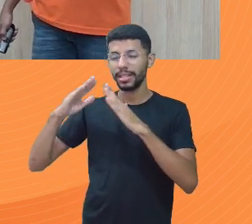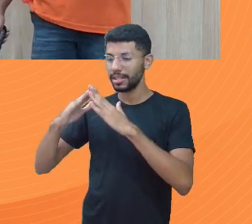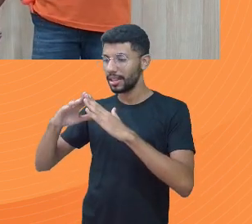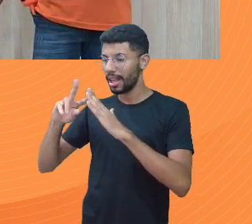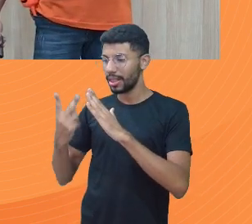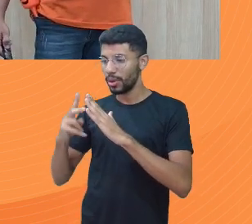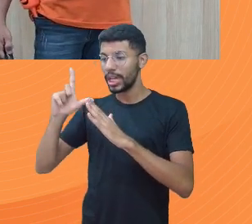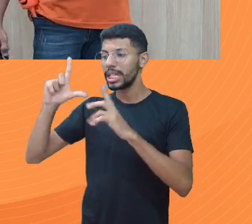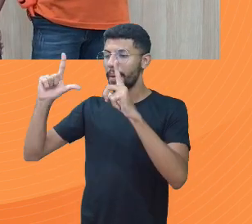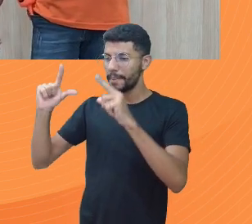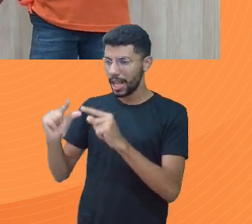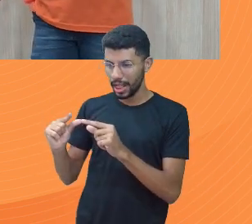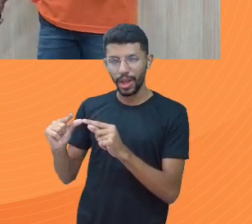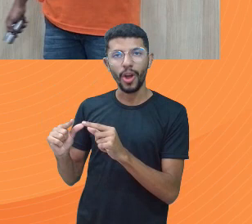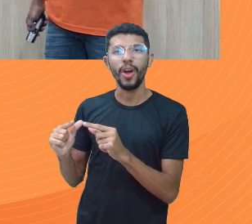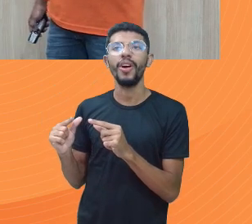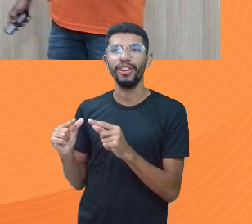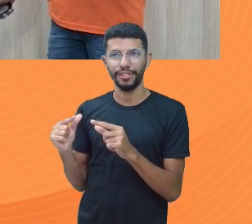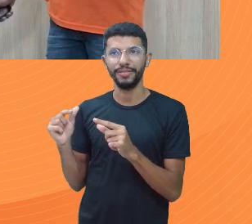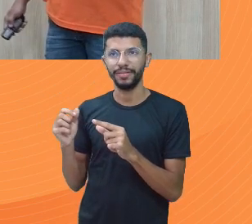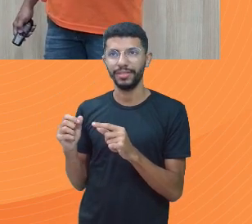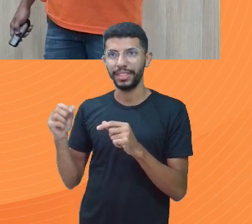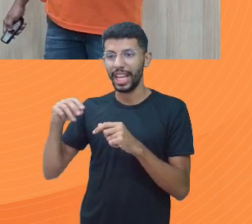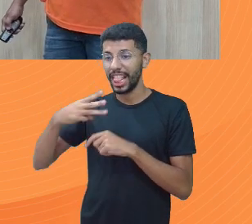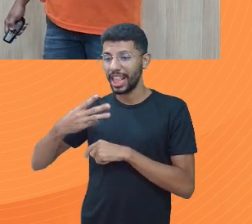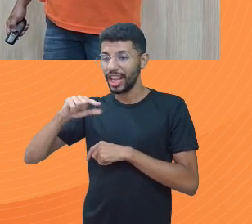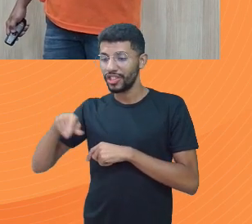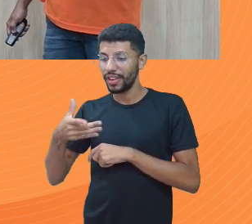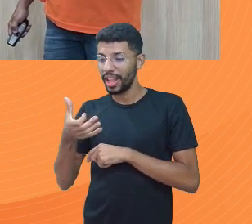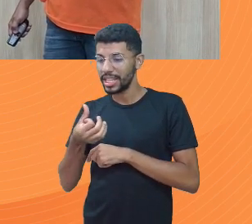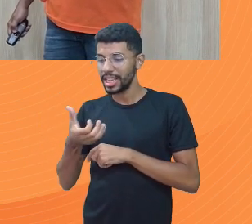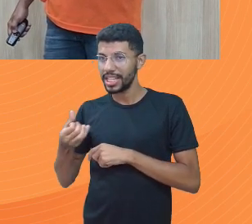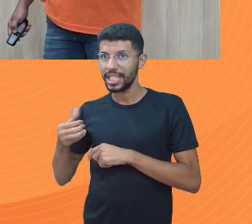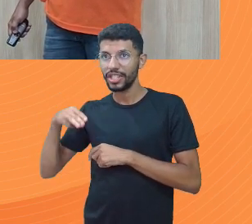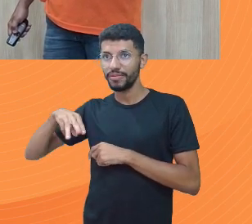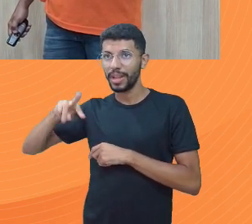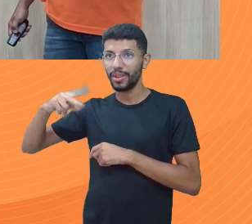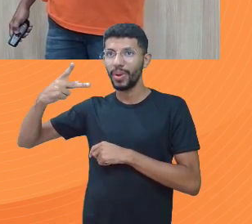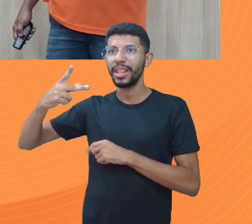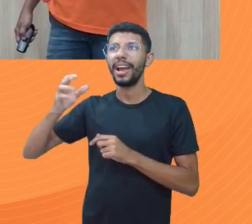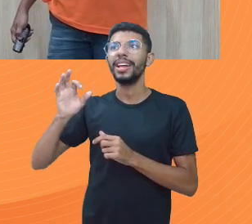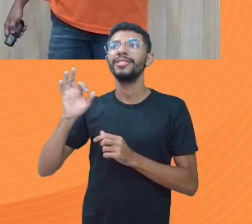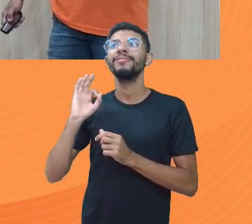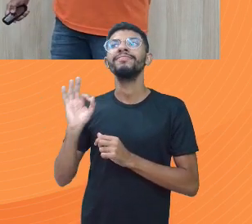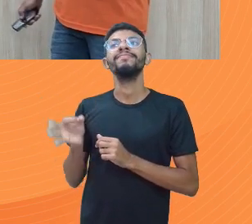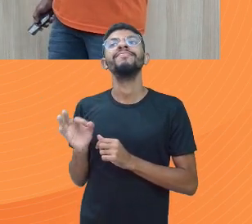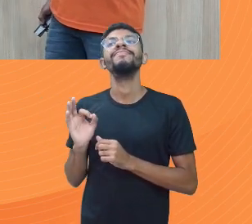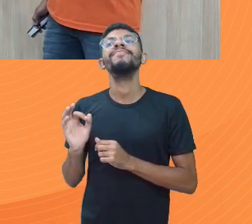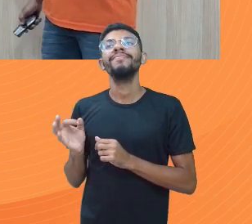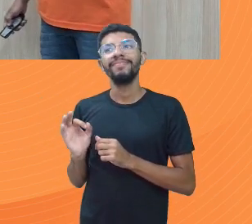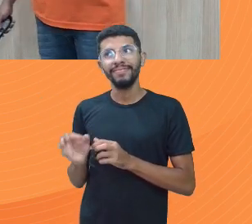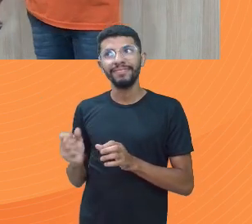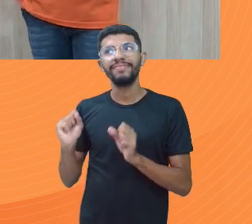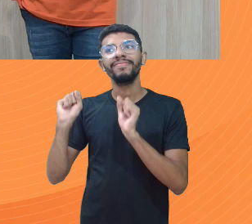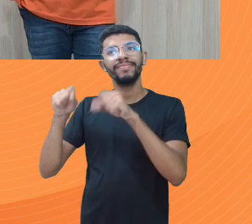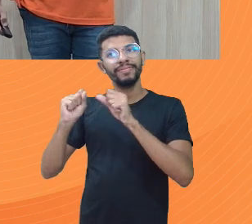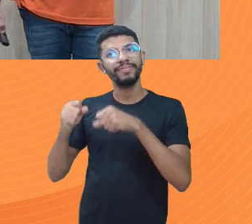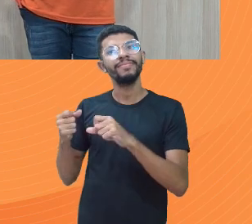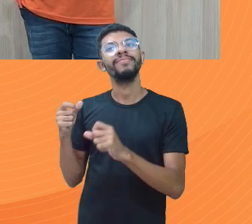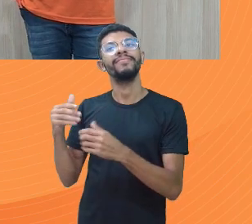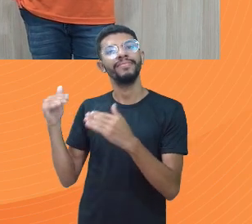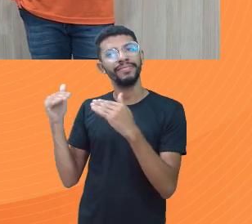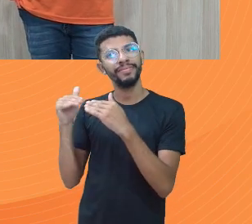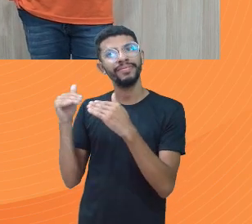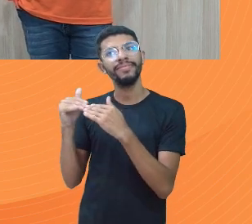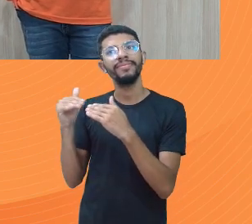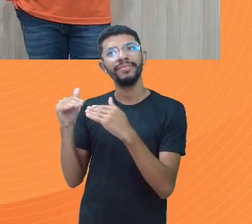menor, sim, ela é menor, em 3,66 metros quadrados. Sim, bateu com o valor